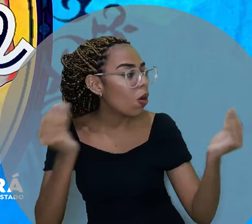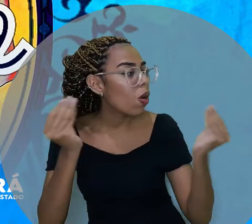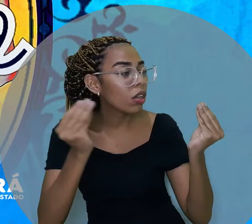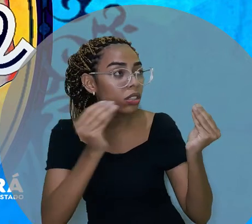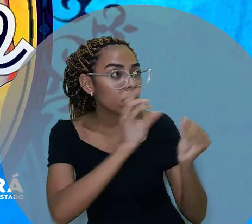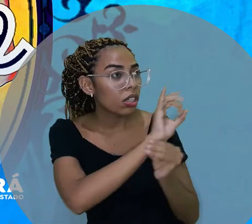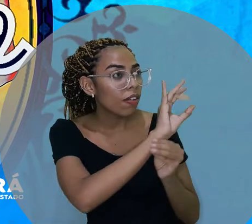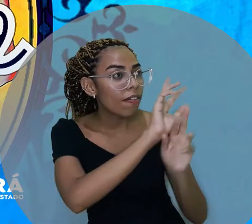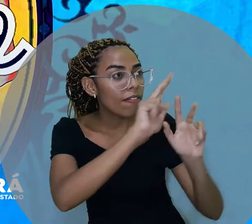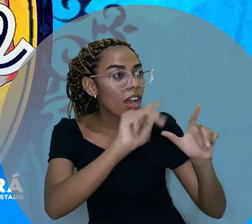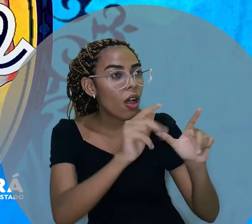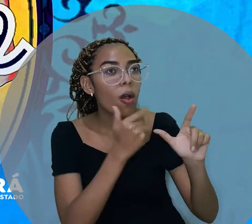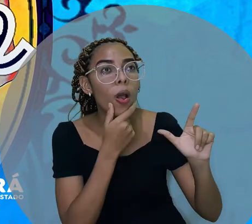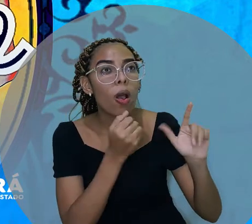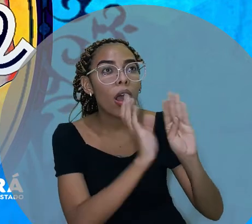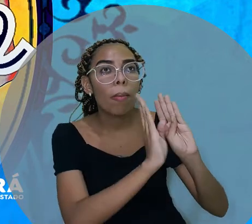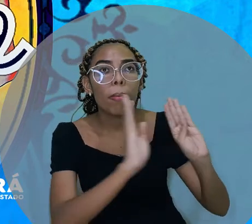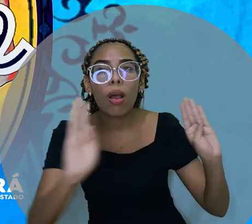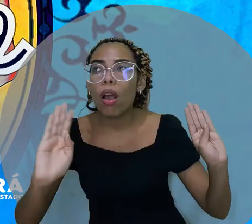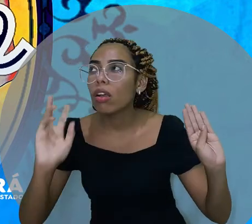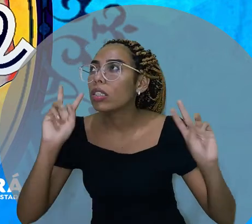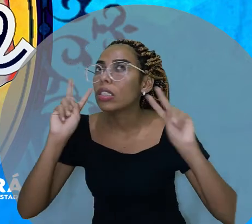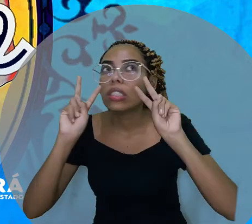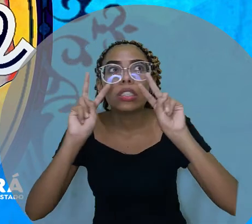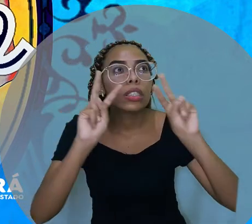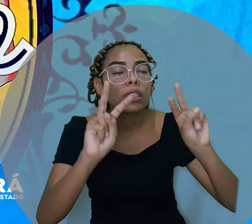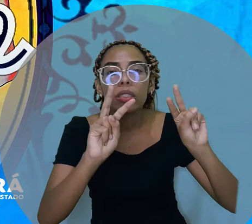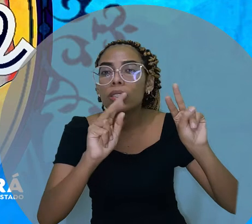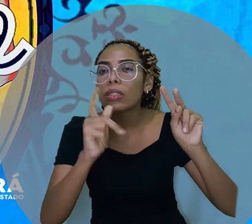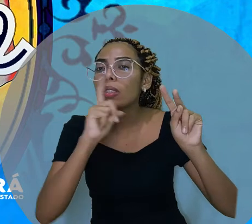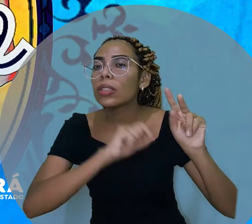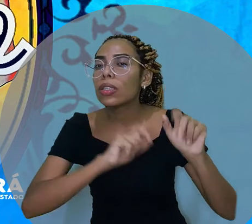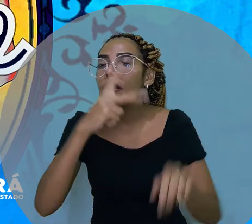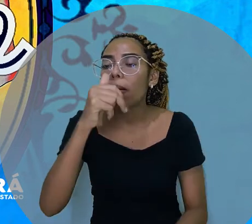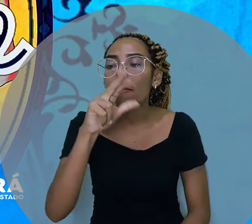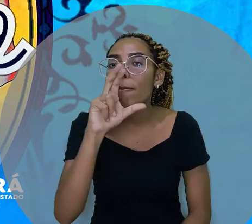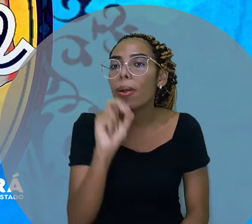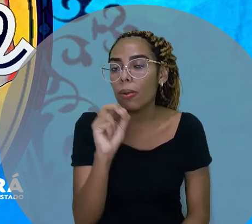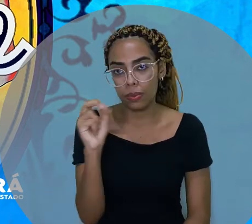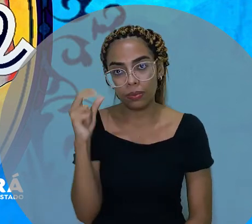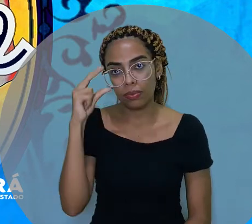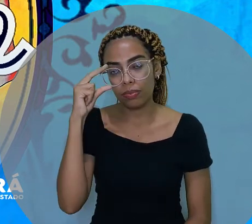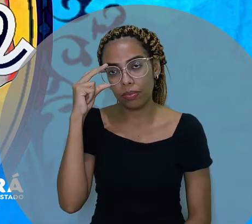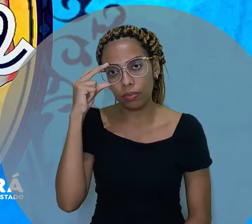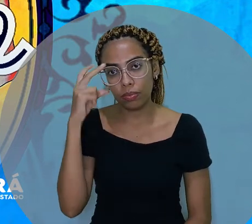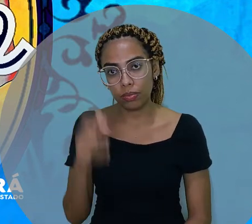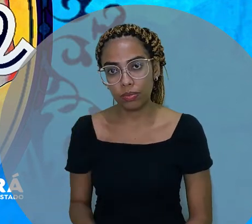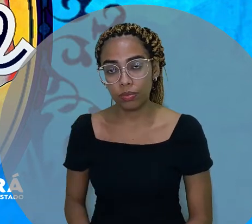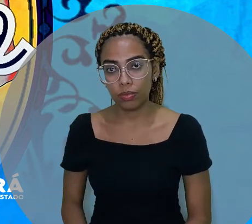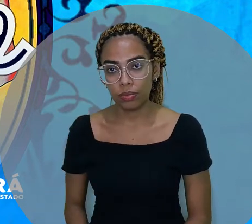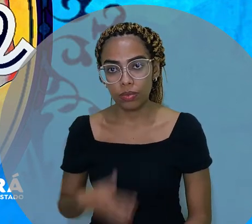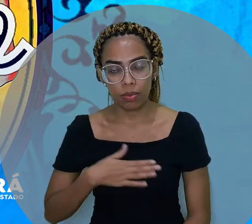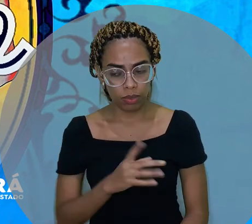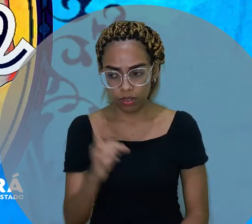a espiar de longe, procurando em cada um dos homens que ali entravam ou saíam a figura